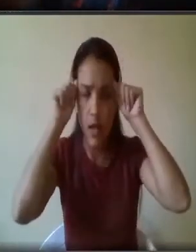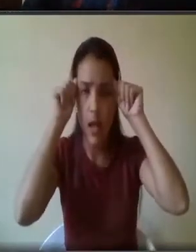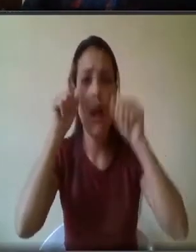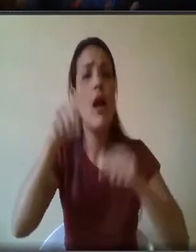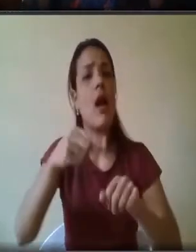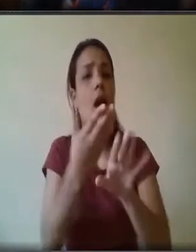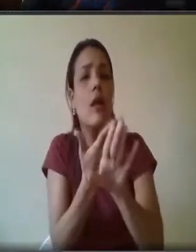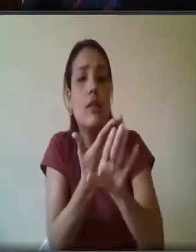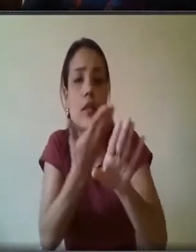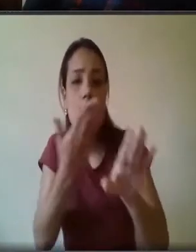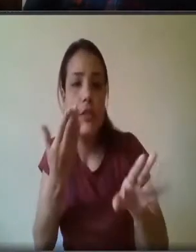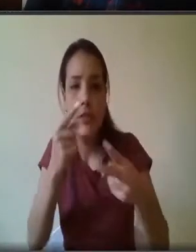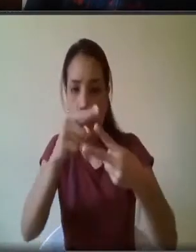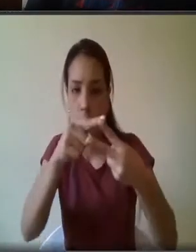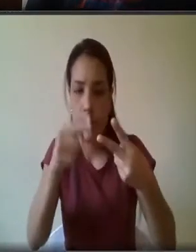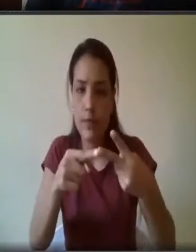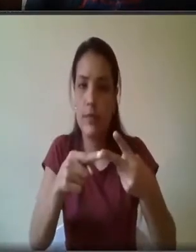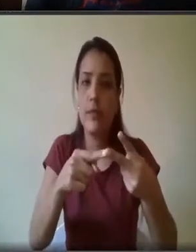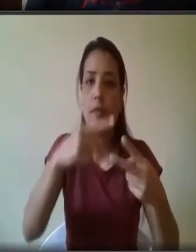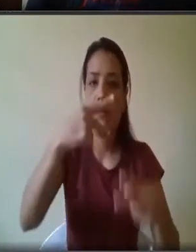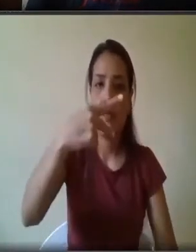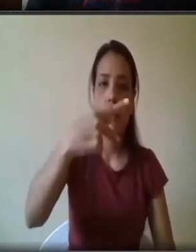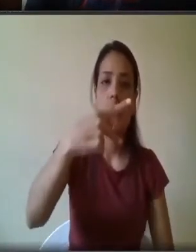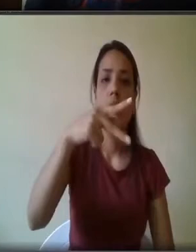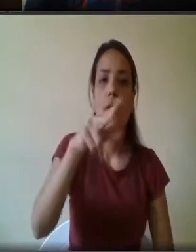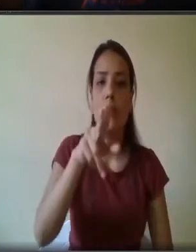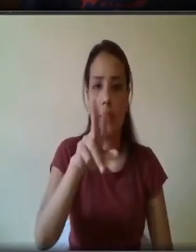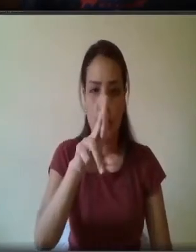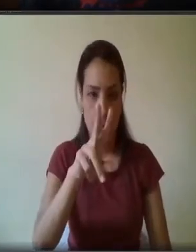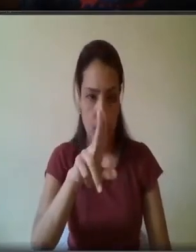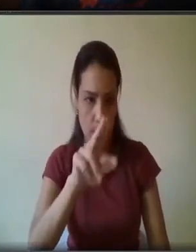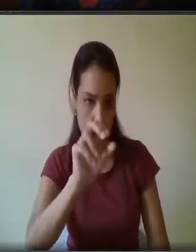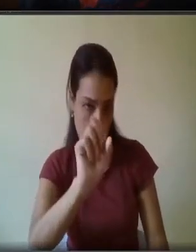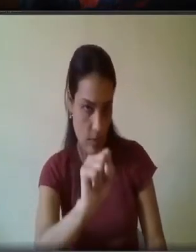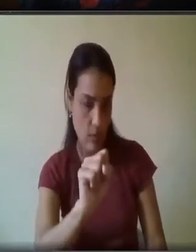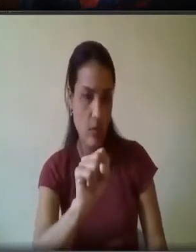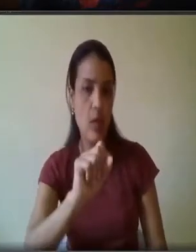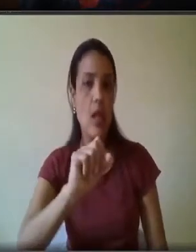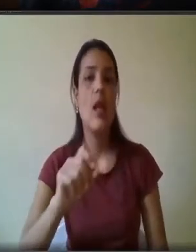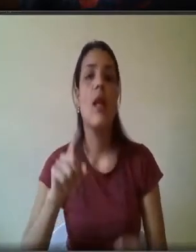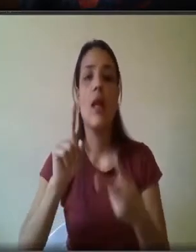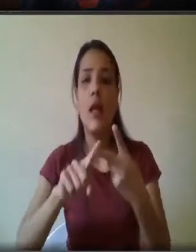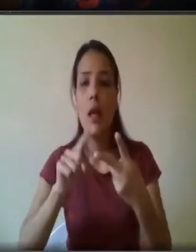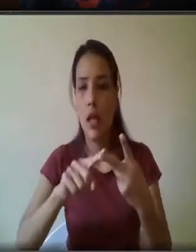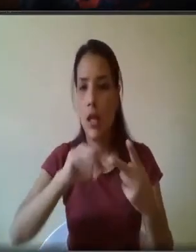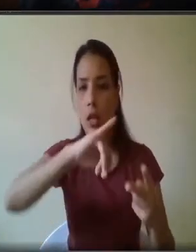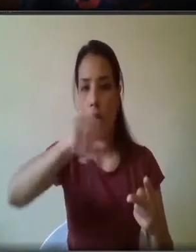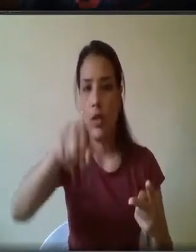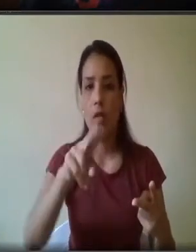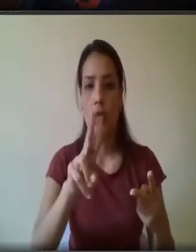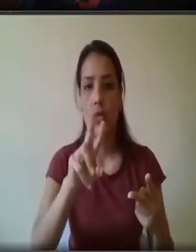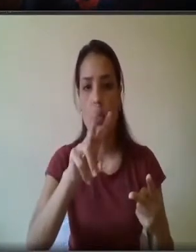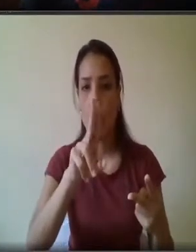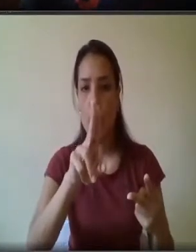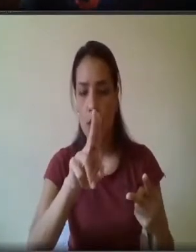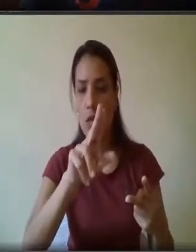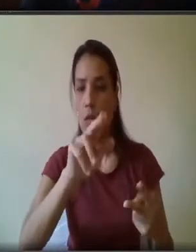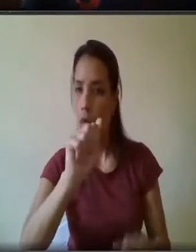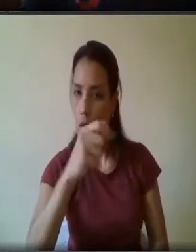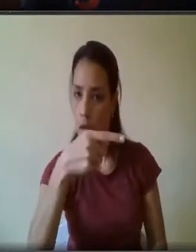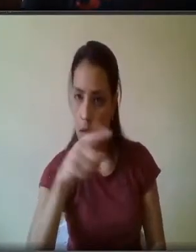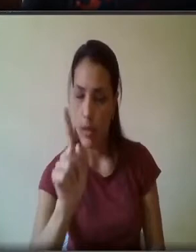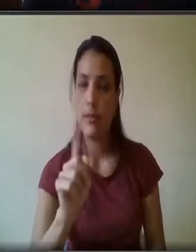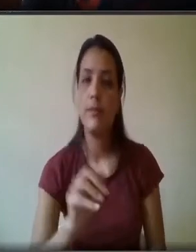né? Purus e Juruá. À medida que você vai saindo do Purus, do Vale do Purus, indo